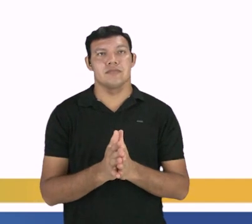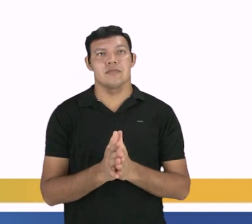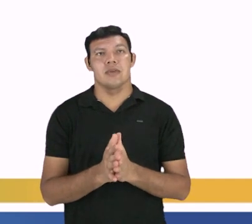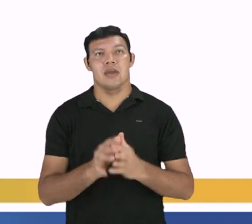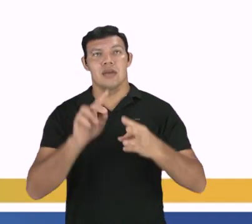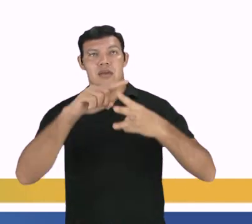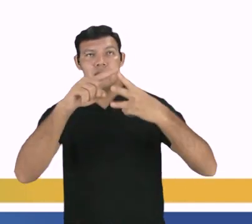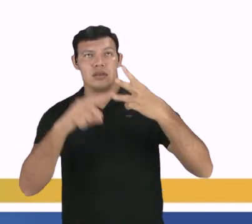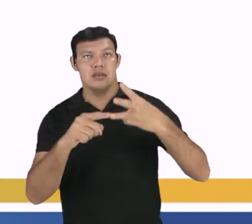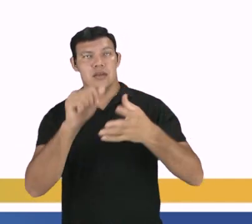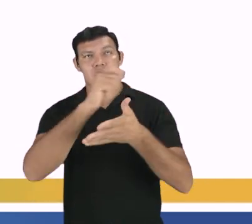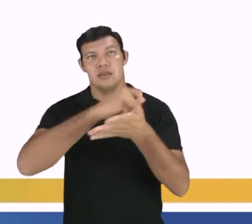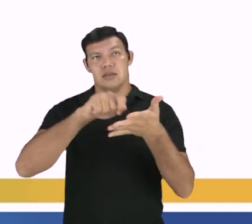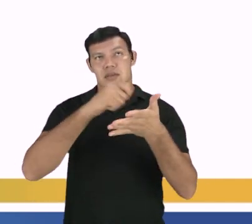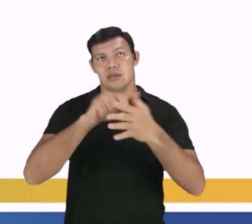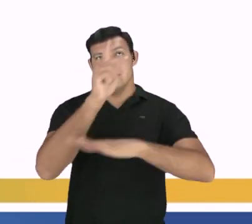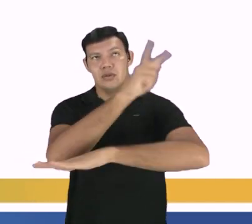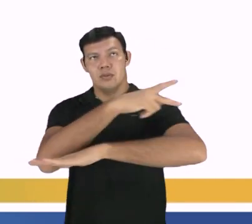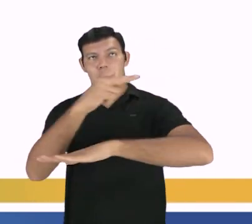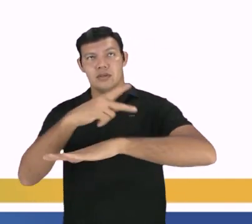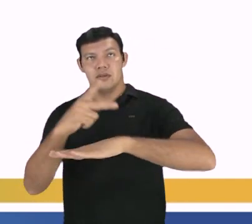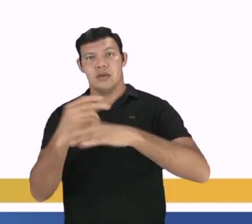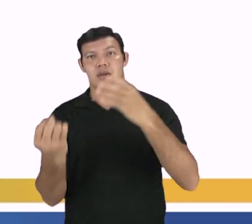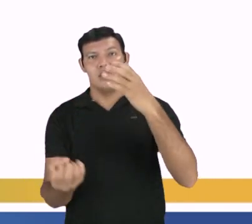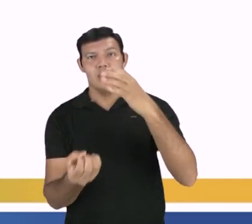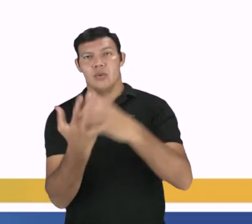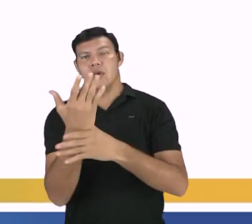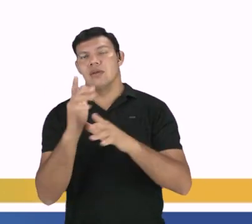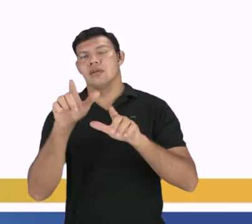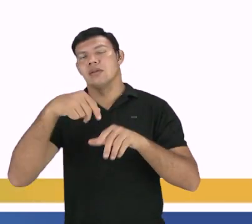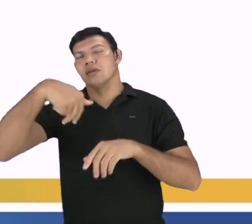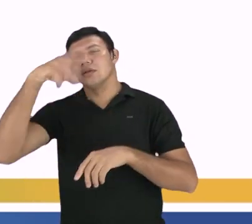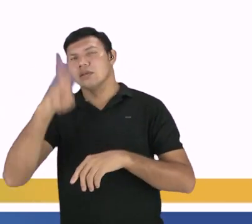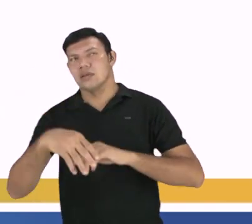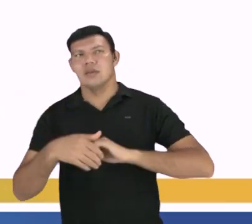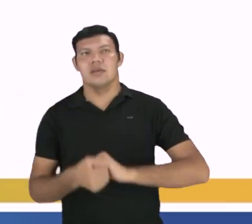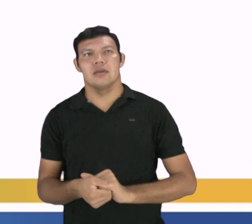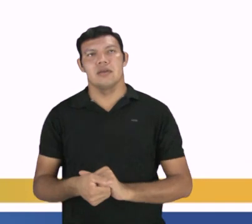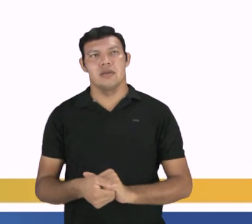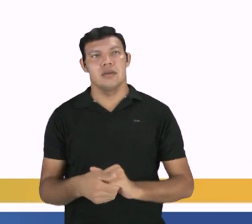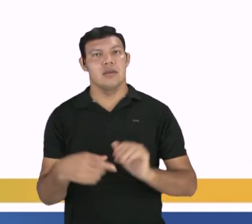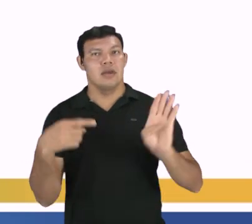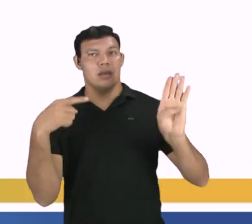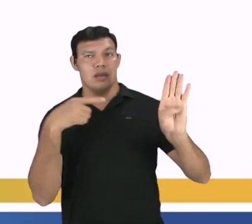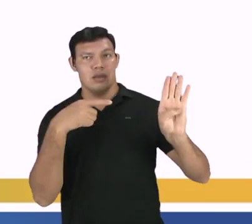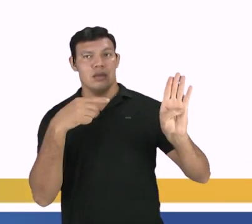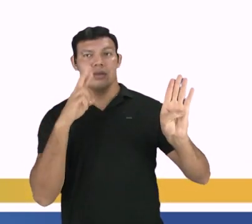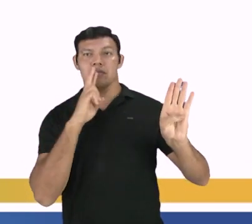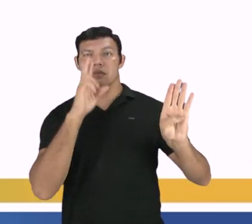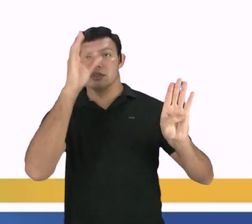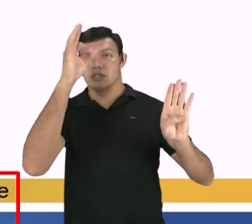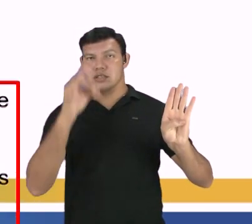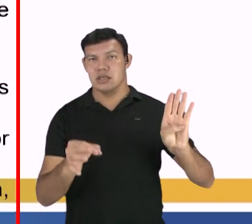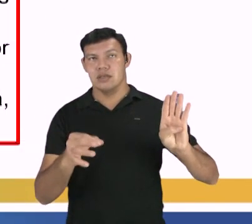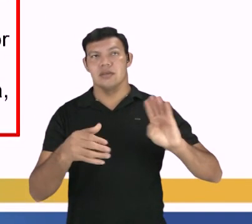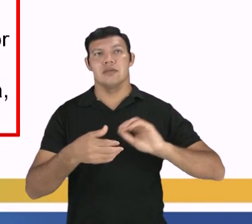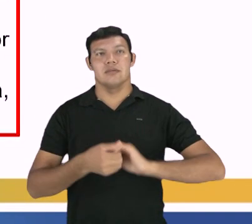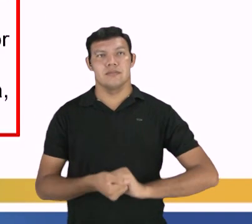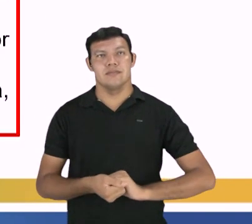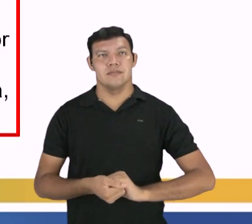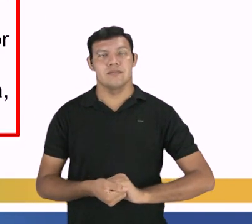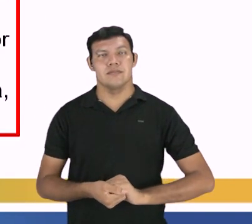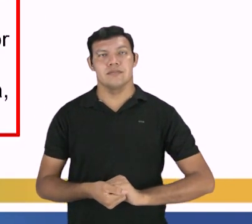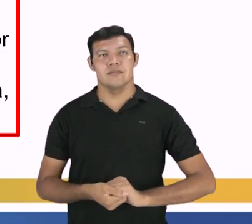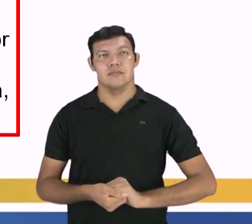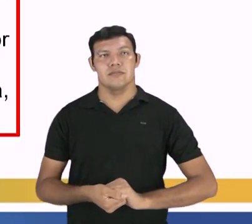parnasiana, formada pelos poetas, quem ouviu vai saber, né? Olavo Bilac, Raimundo Correia e Alberto de Oliveira,